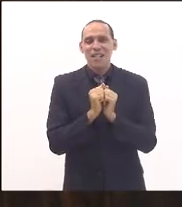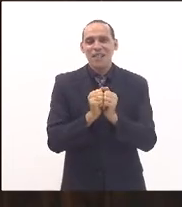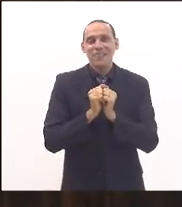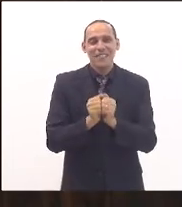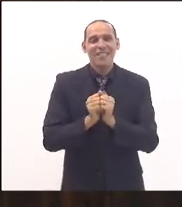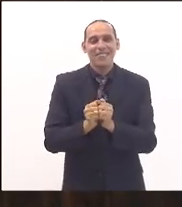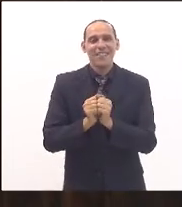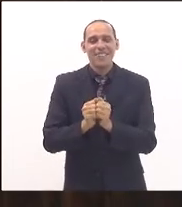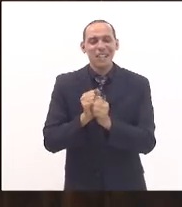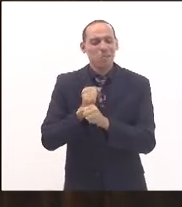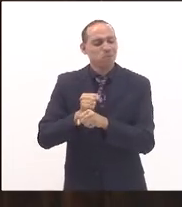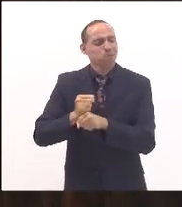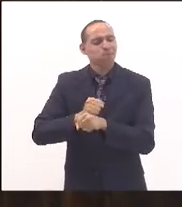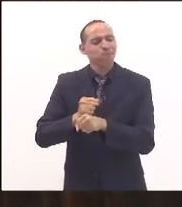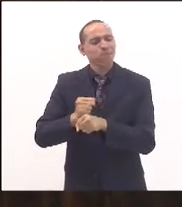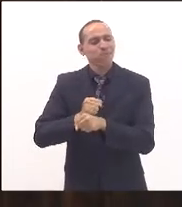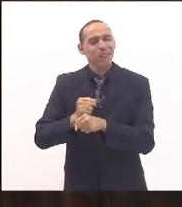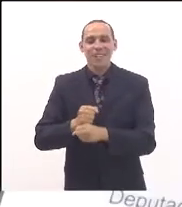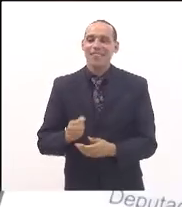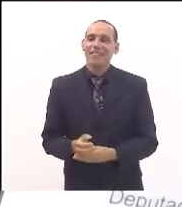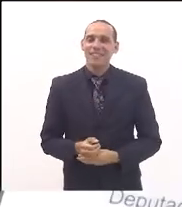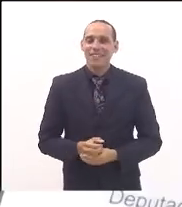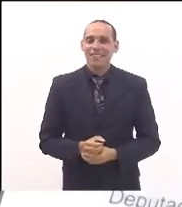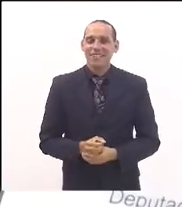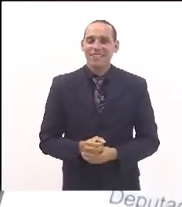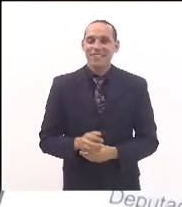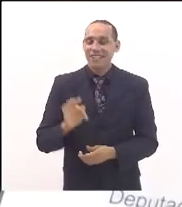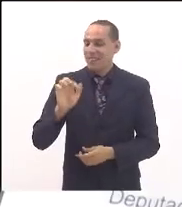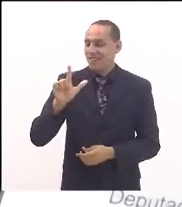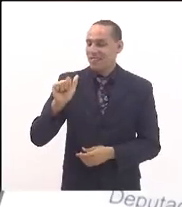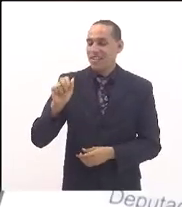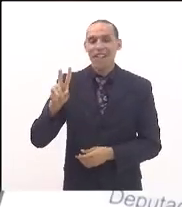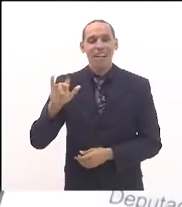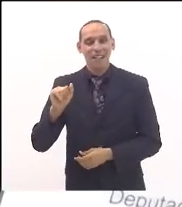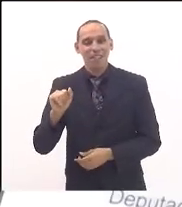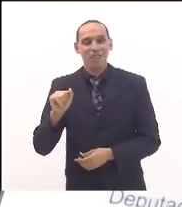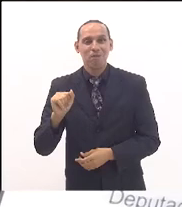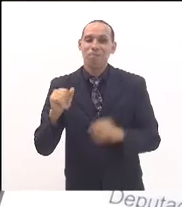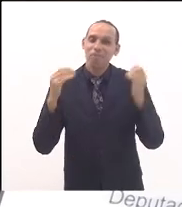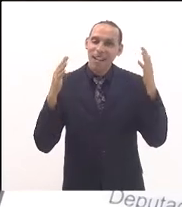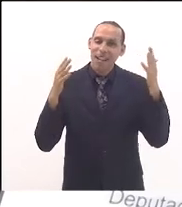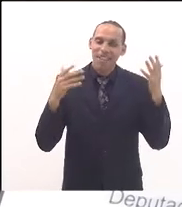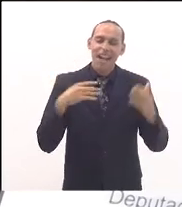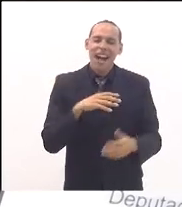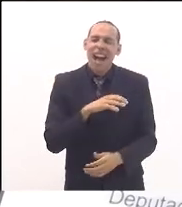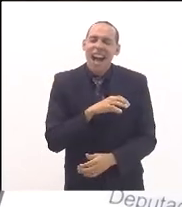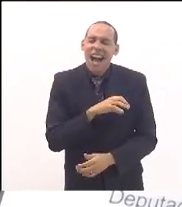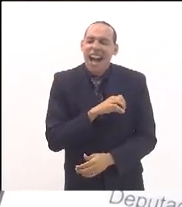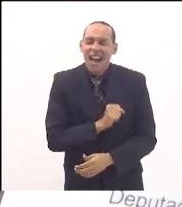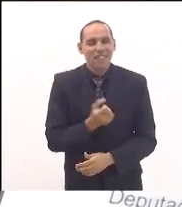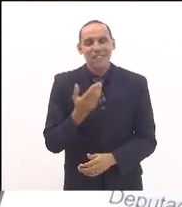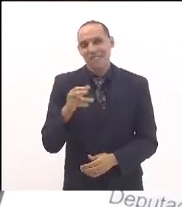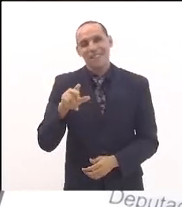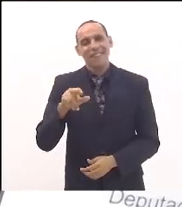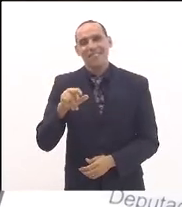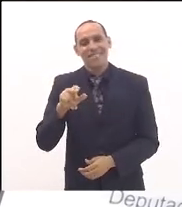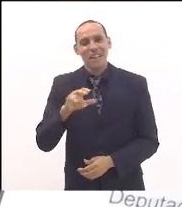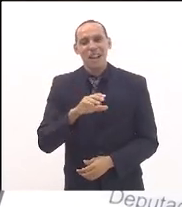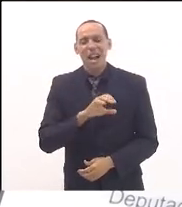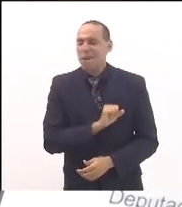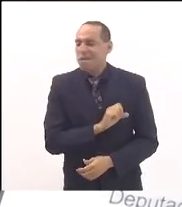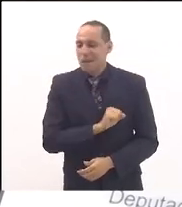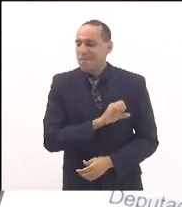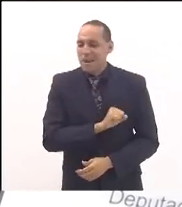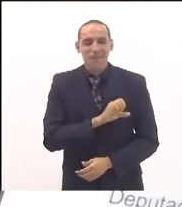seu lado por tantos anos e para minha irmã Meus parabéns eu te amo muito muito muito muito